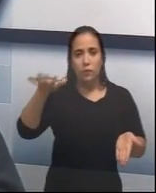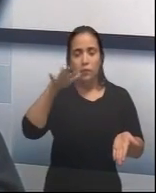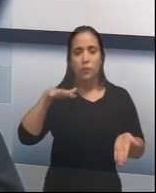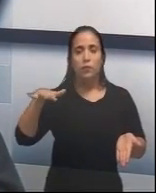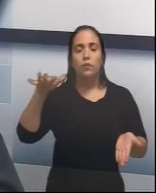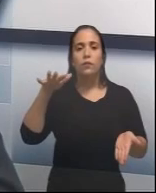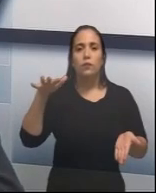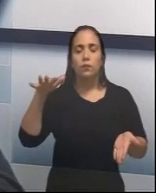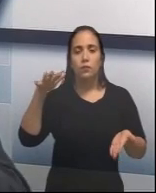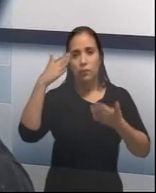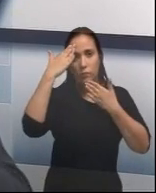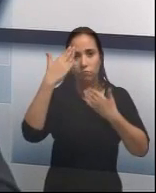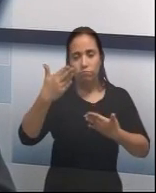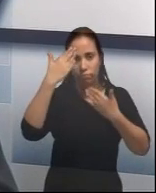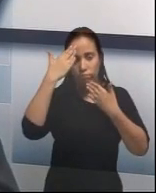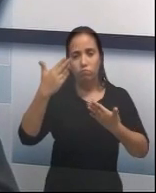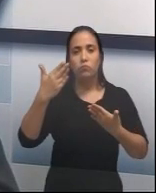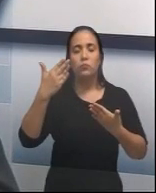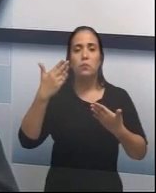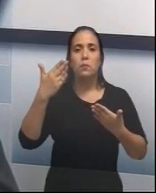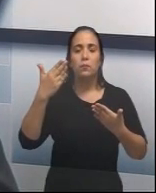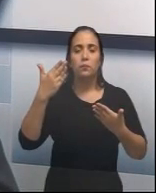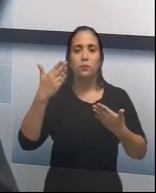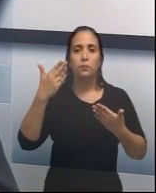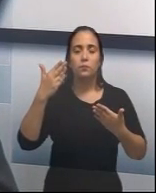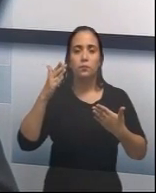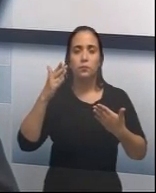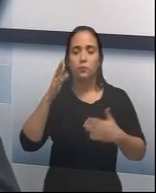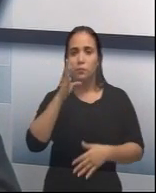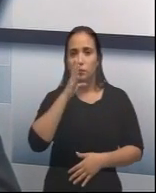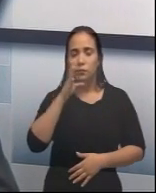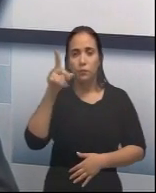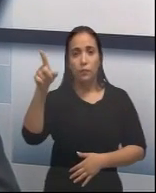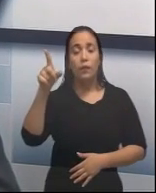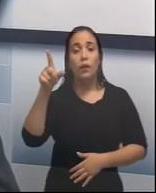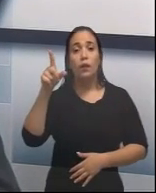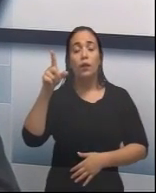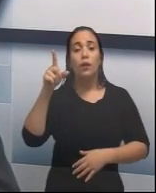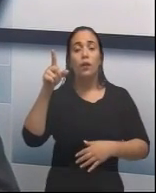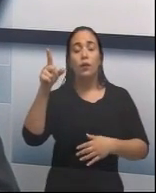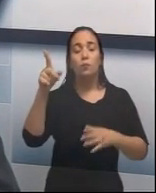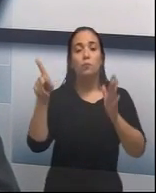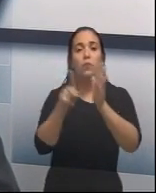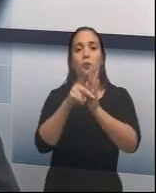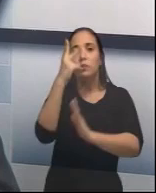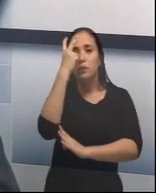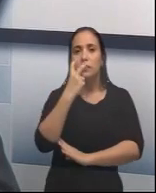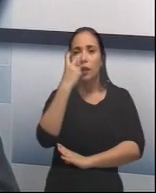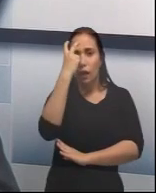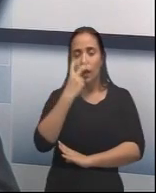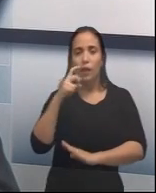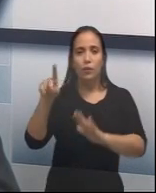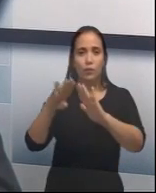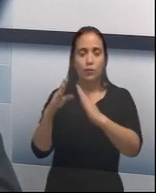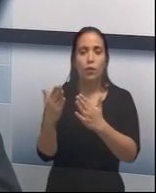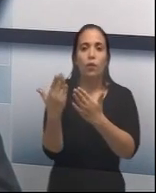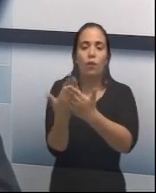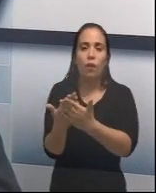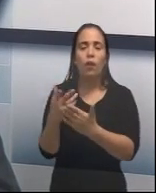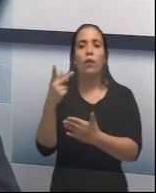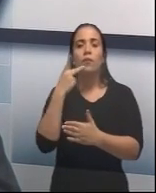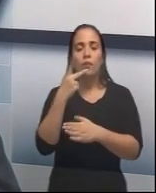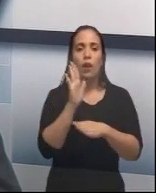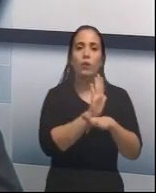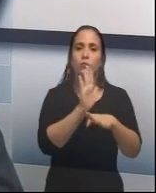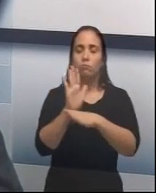em quem as pessoas, não me esqueci agora o nome, tomam conta lá do Instituto Cego, pessoas abnegadas e dedicam a vida a ajudar